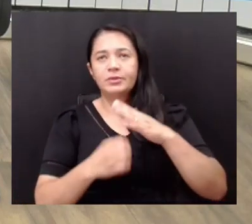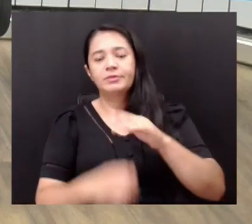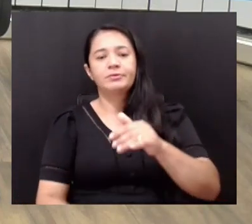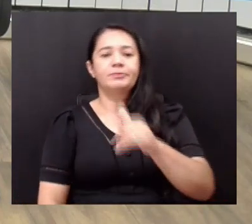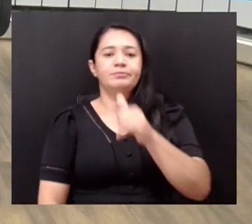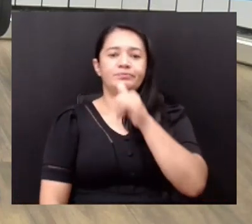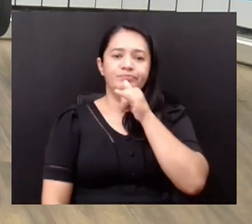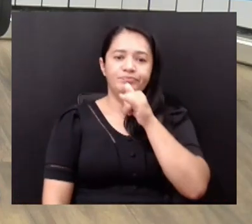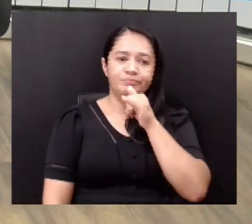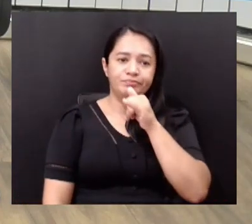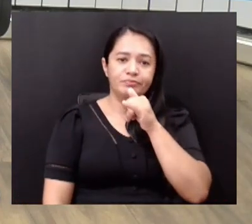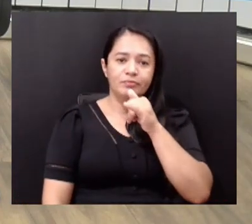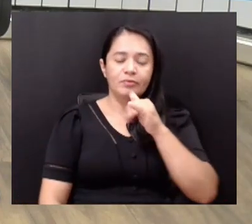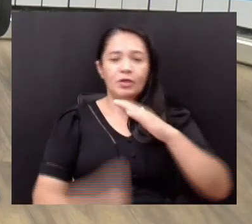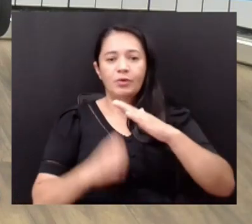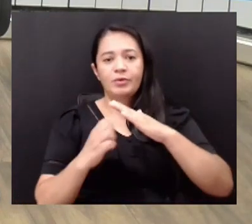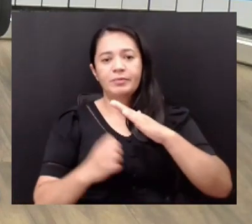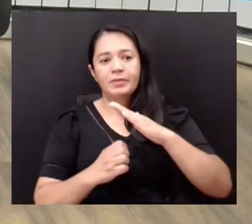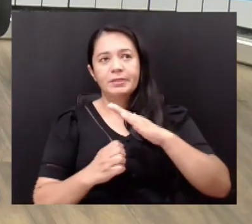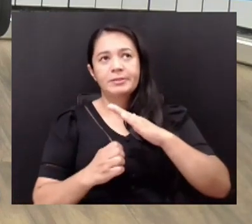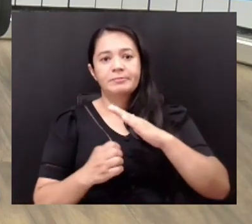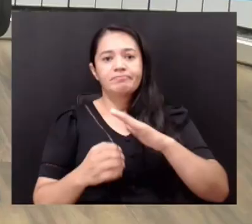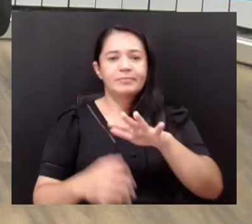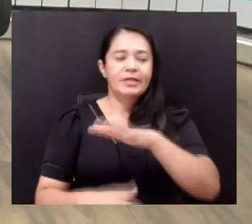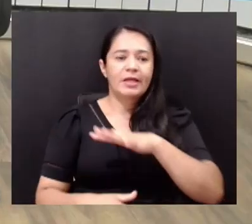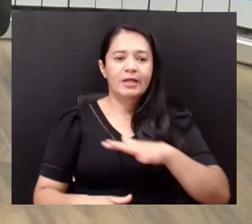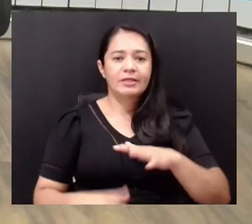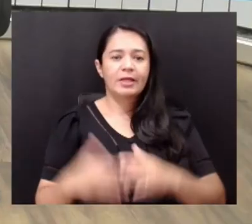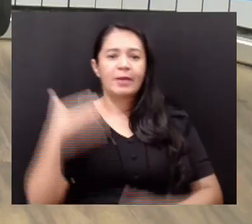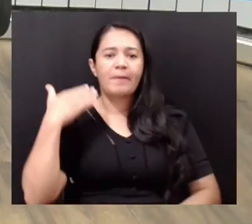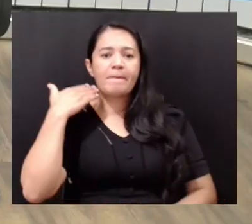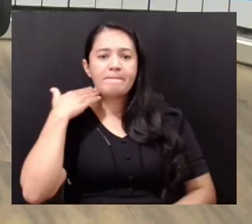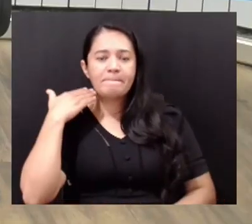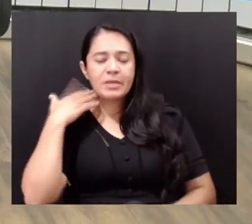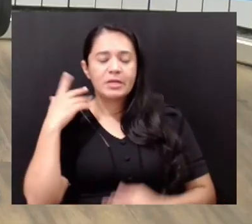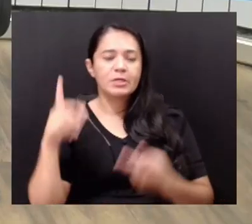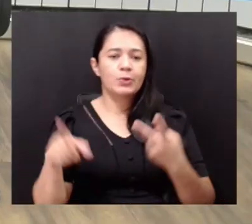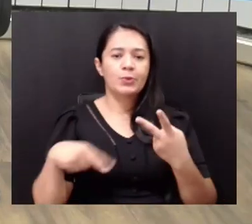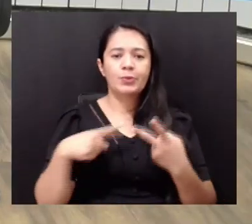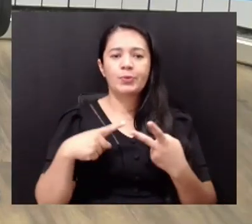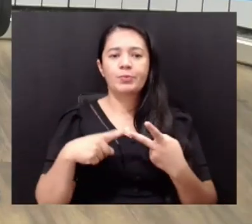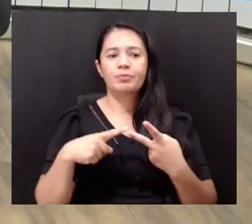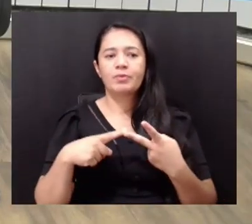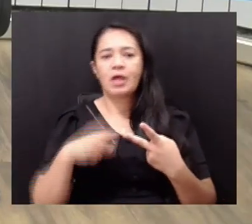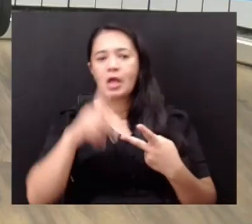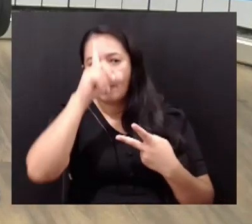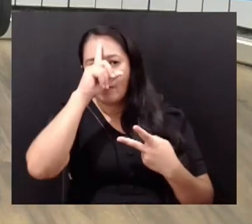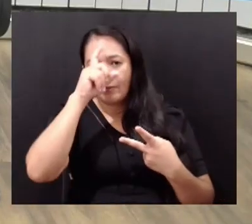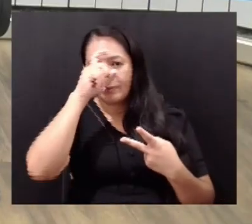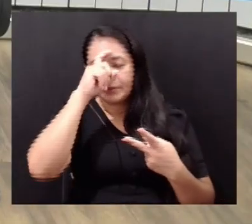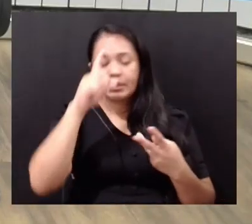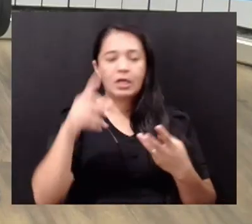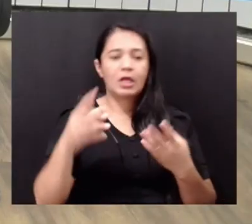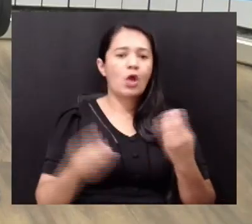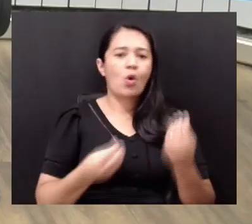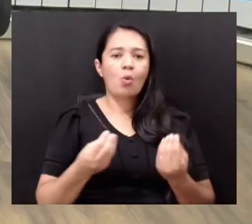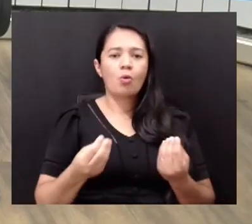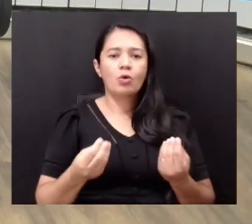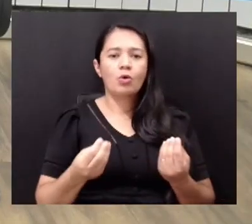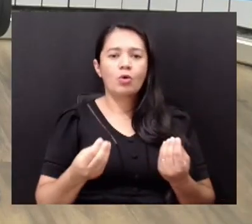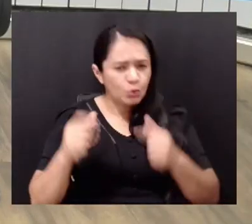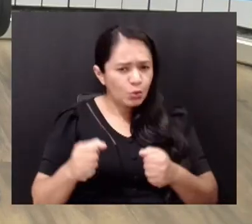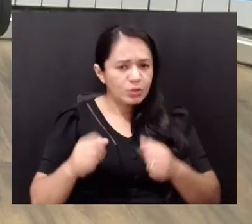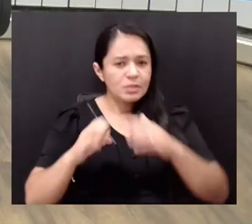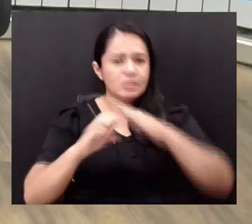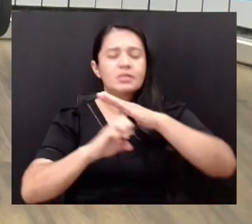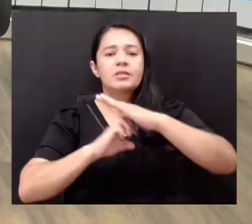empresas no ramo de bancos e finanças, hospitais, ou não, vale para todas as empresas,